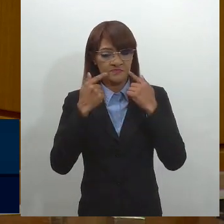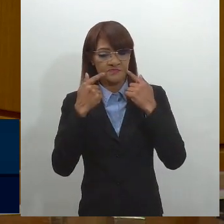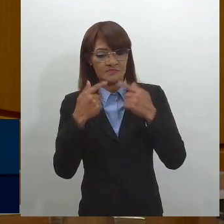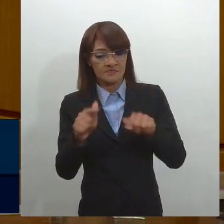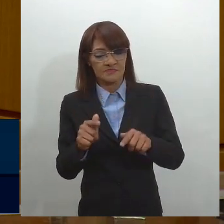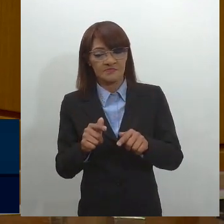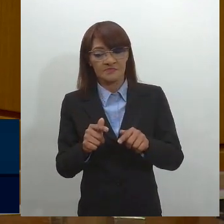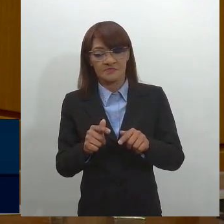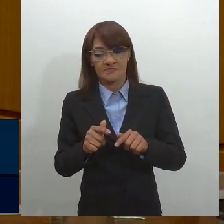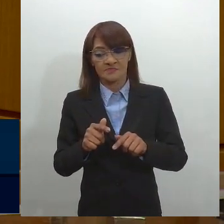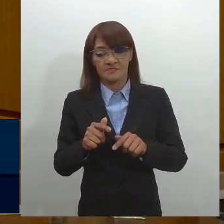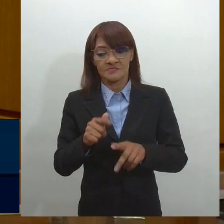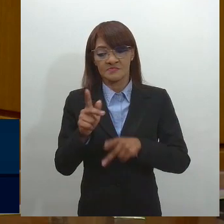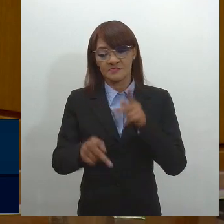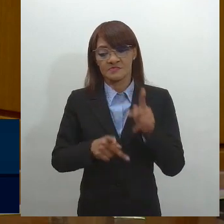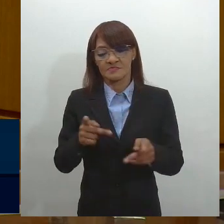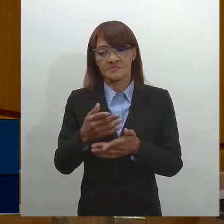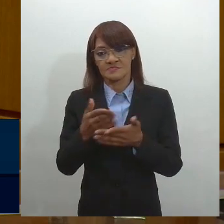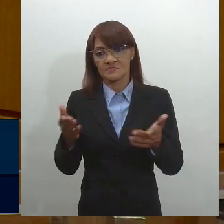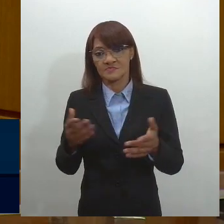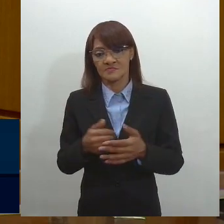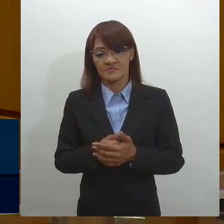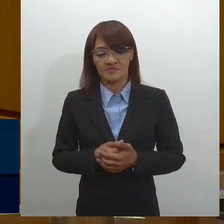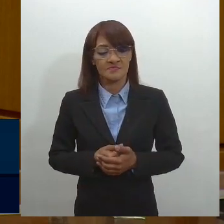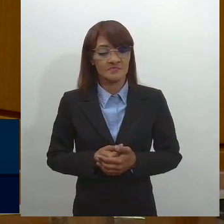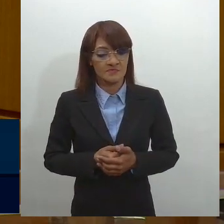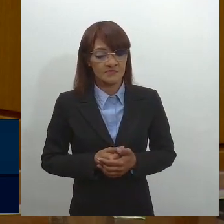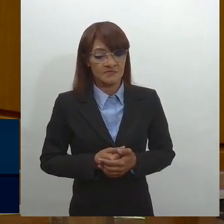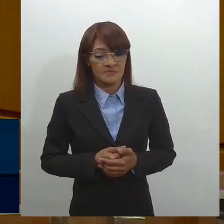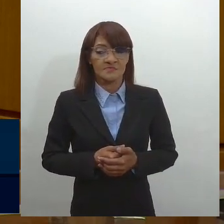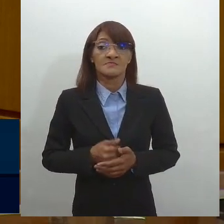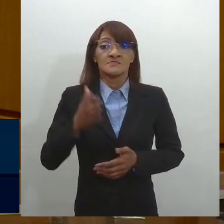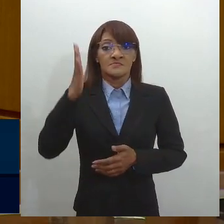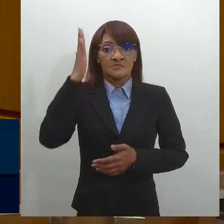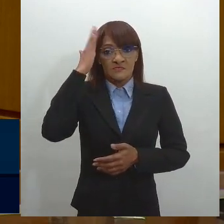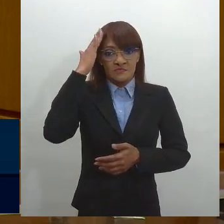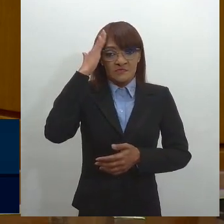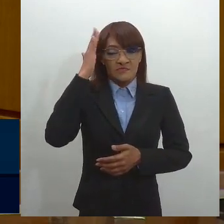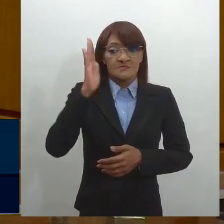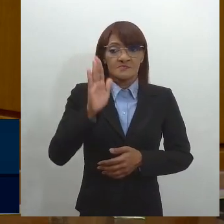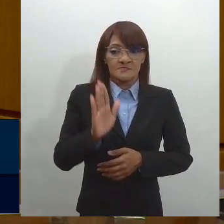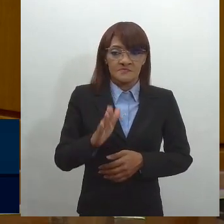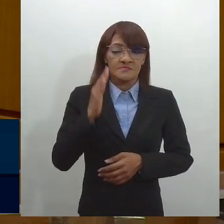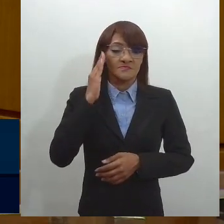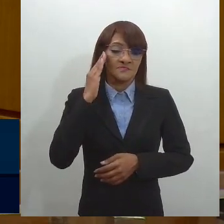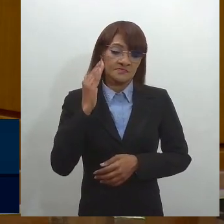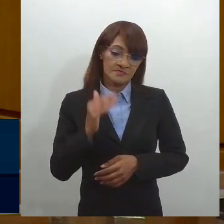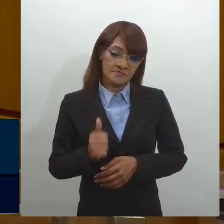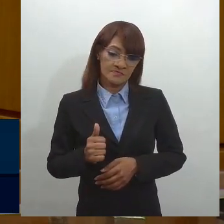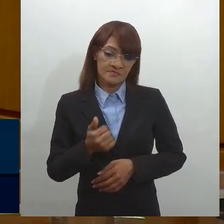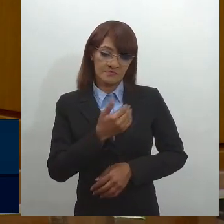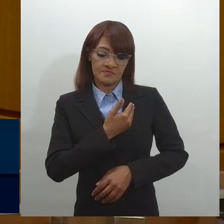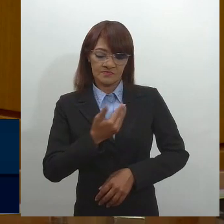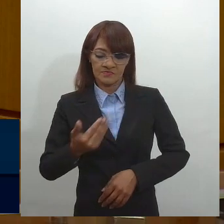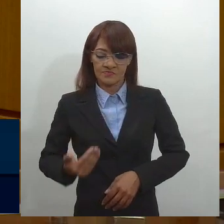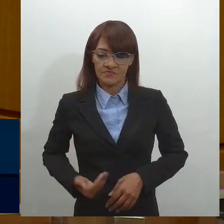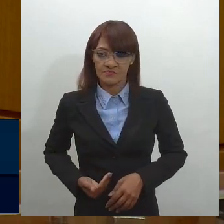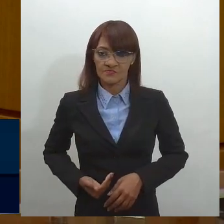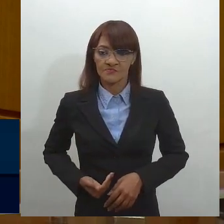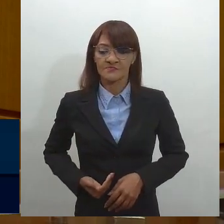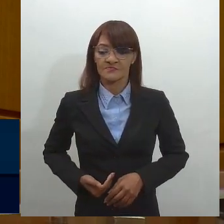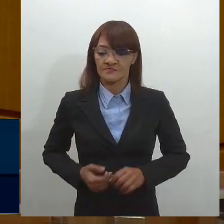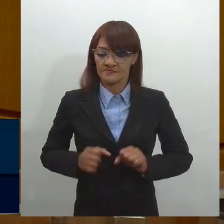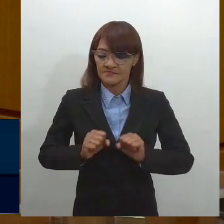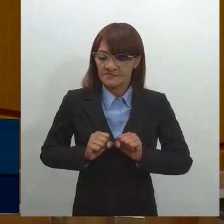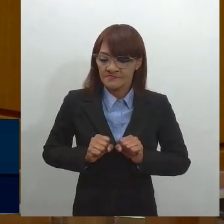Eu compreendo, sei que o governo do estado está fazendo os seus esforços para iniciar a obra da